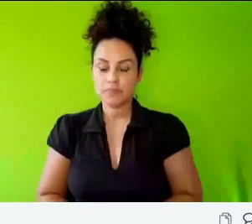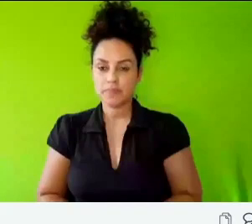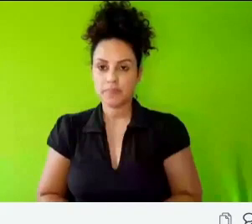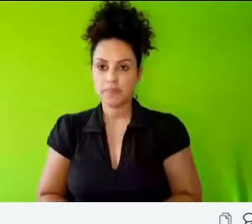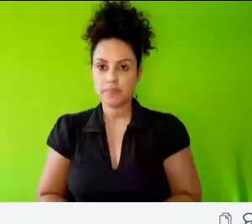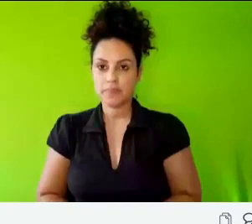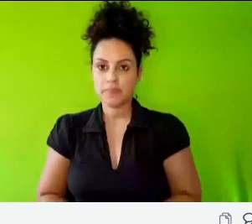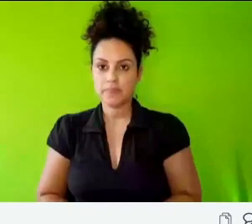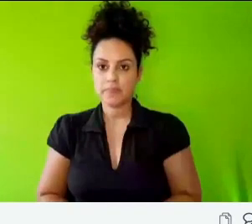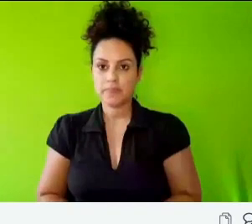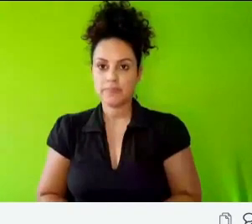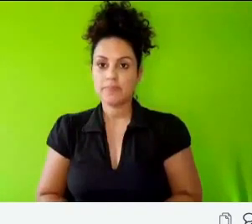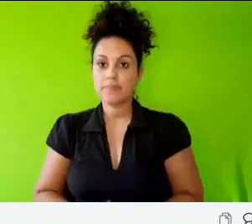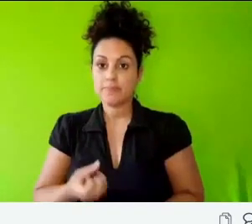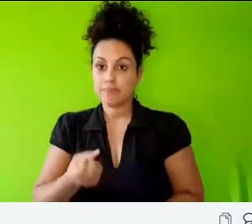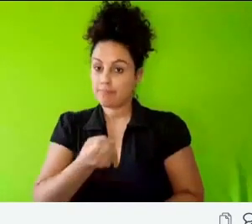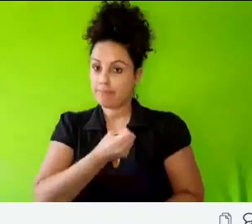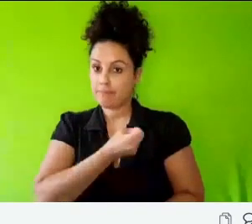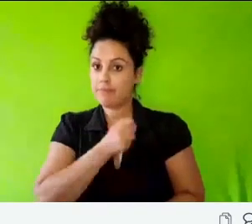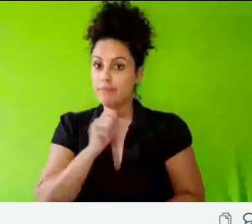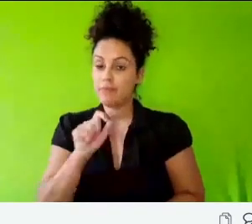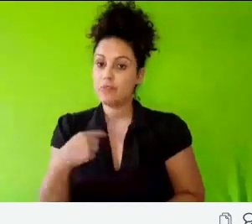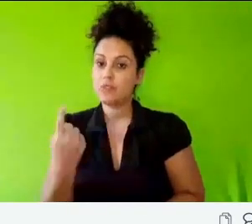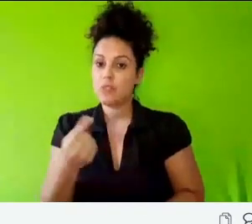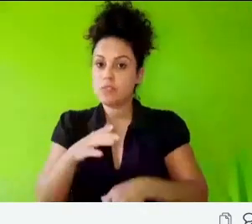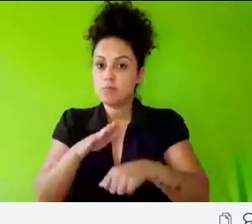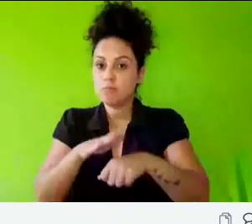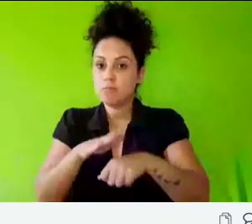Número da semente utilizada.